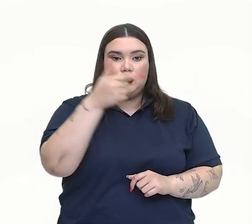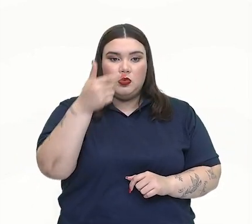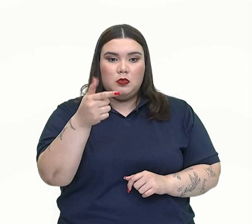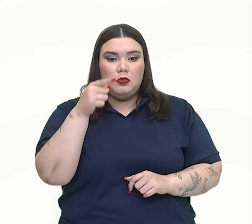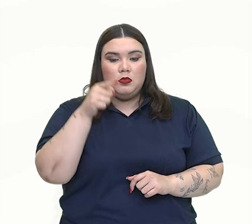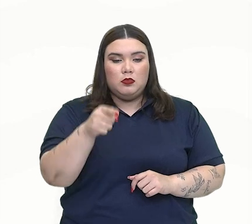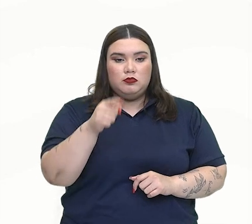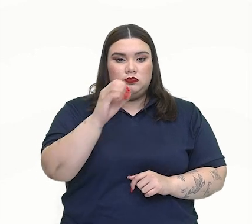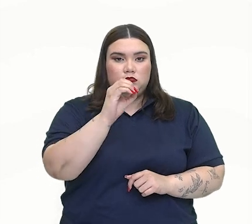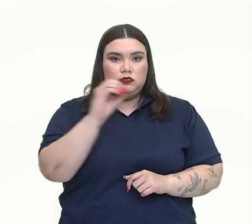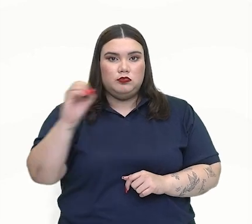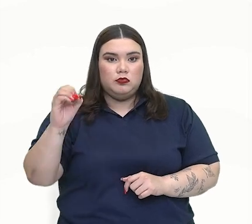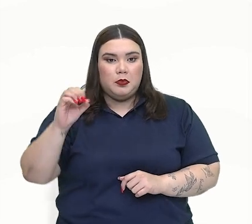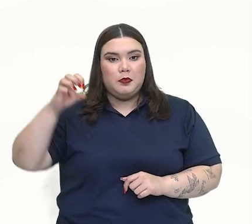3.412.000 metros.